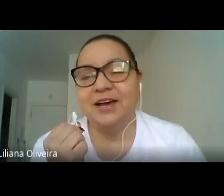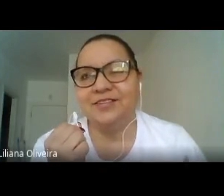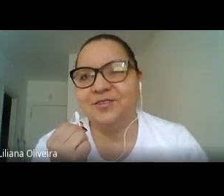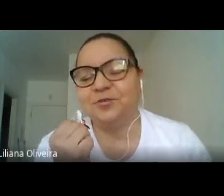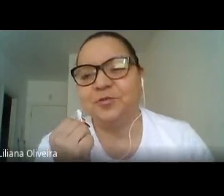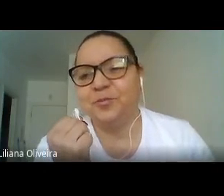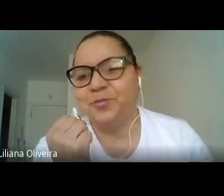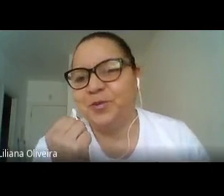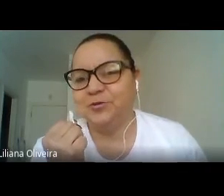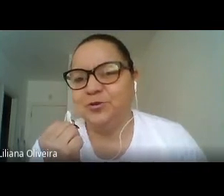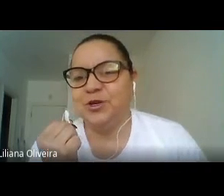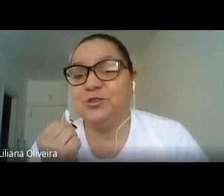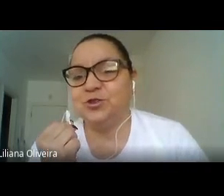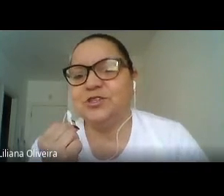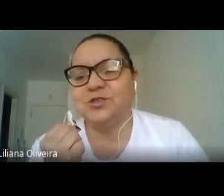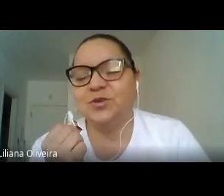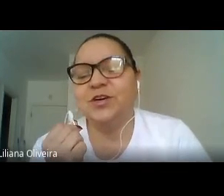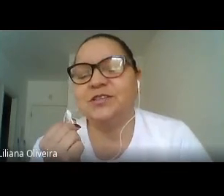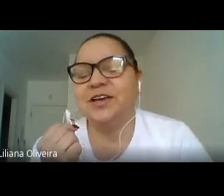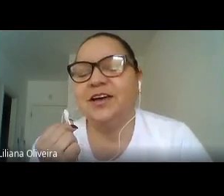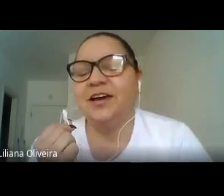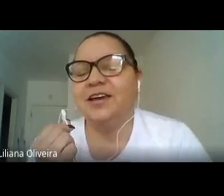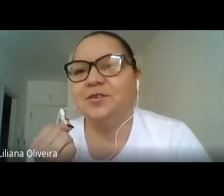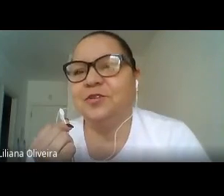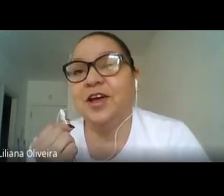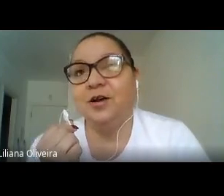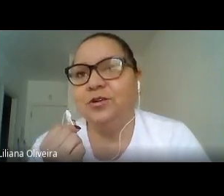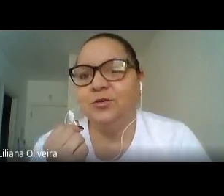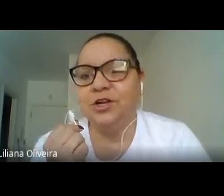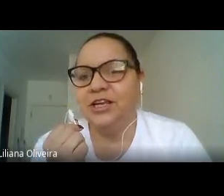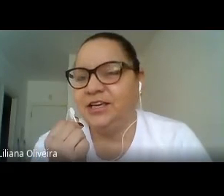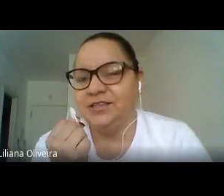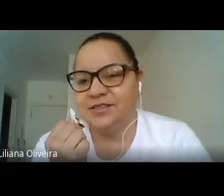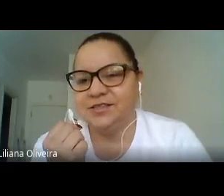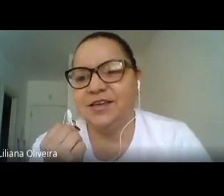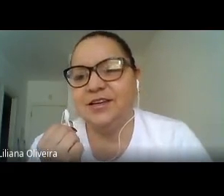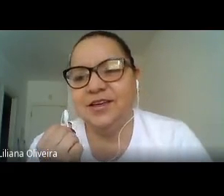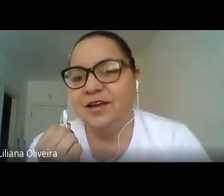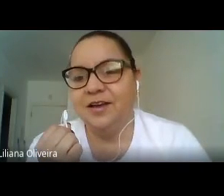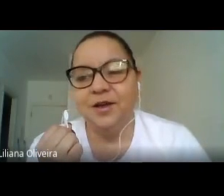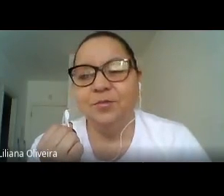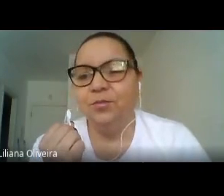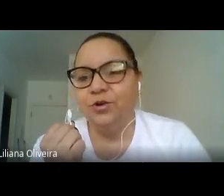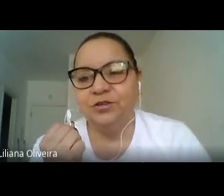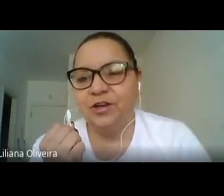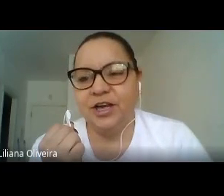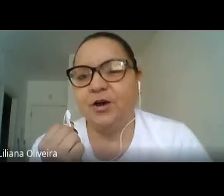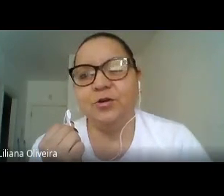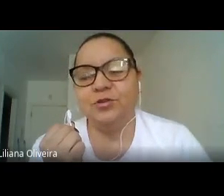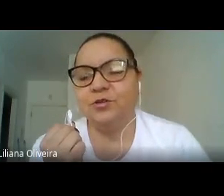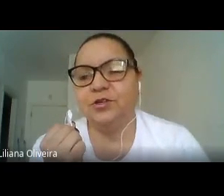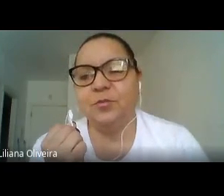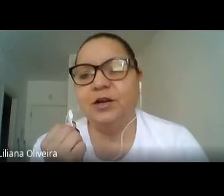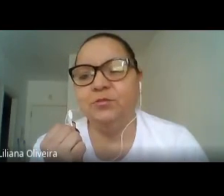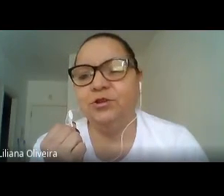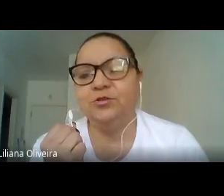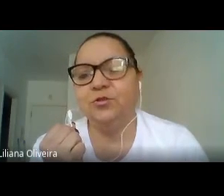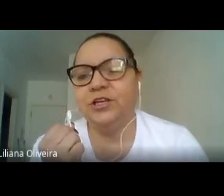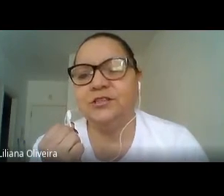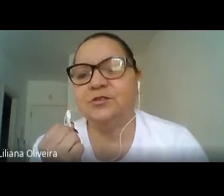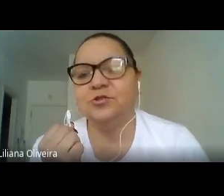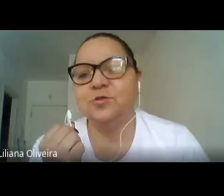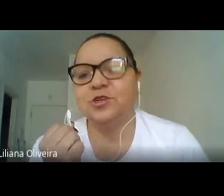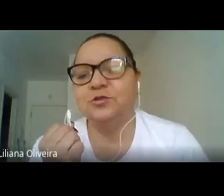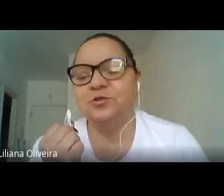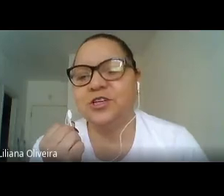fiquei lembrando, tu perguntou em sugestões, né? Aí eu falei, o Lince seria muito legal. Eu trabalho muito